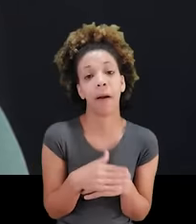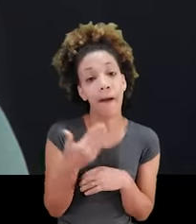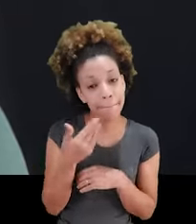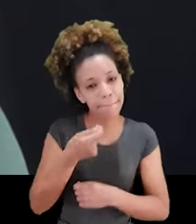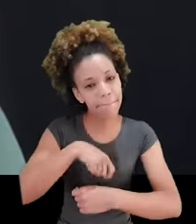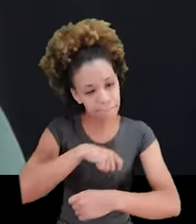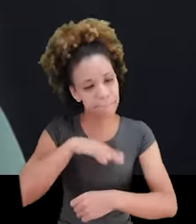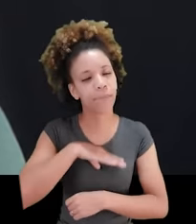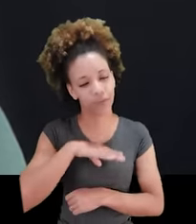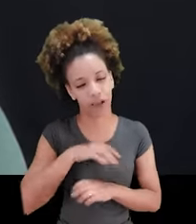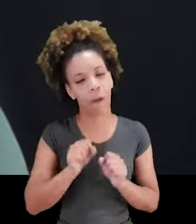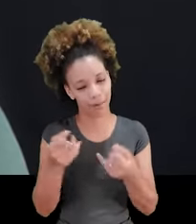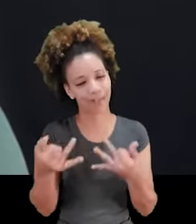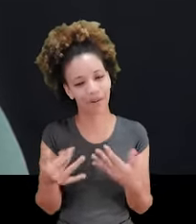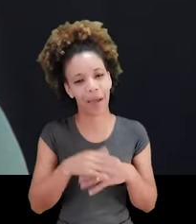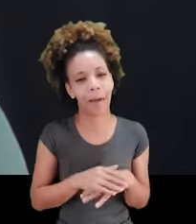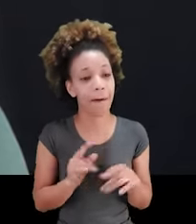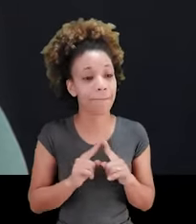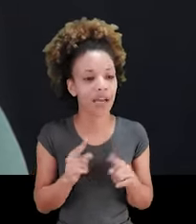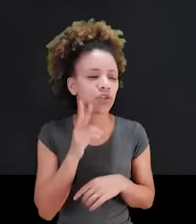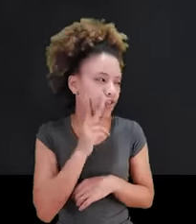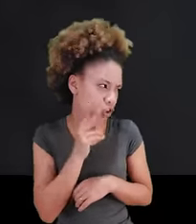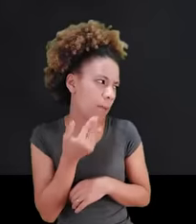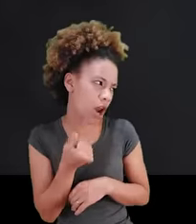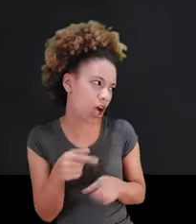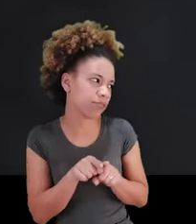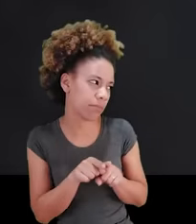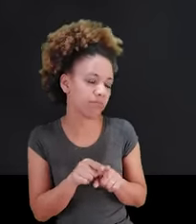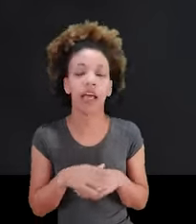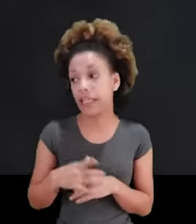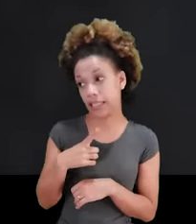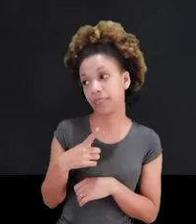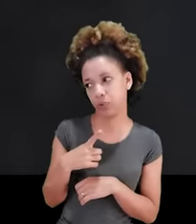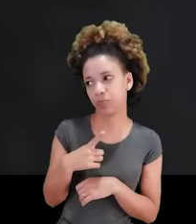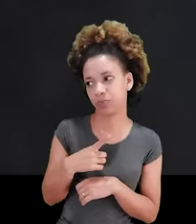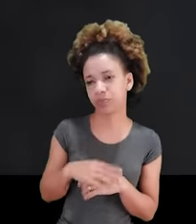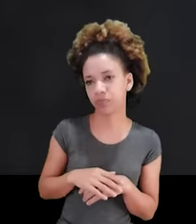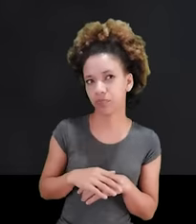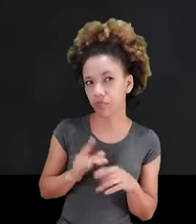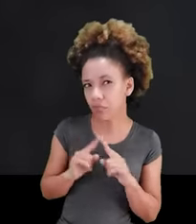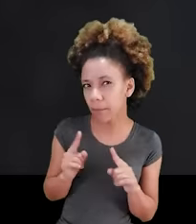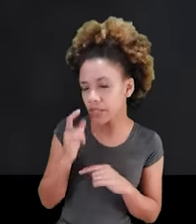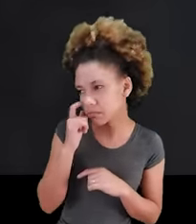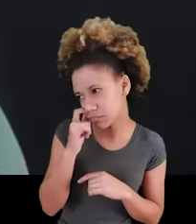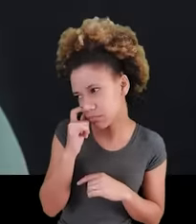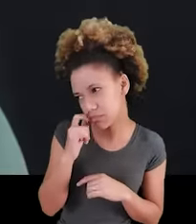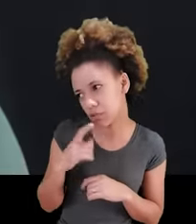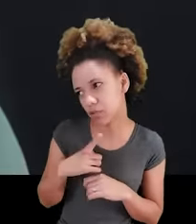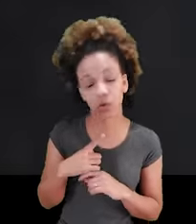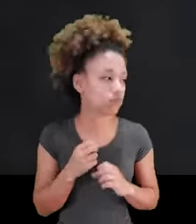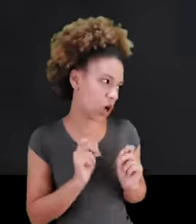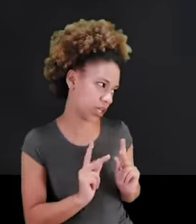gastronomia do mundo pra mim é Portugal, eu posso falar isso. E o melhor vinho também. Nós temos... Nós acho que somos o melhor país do mundo.